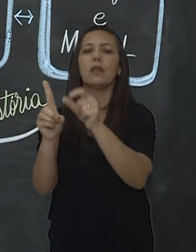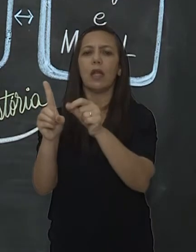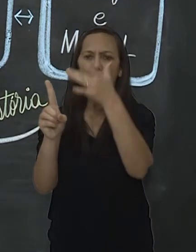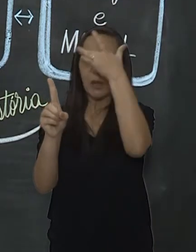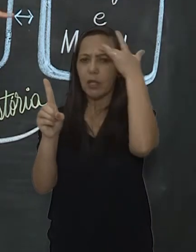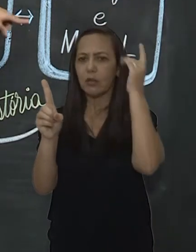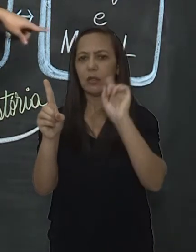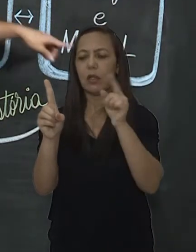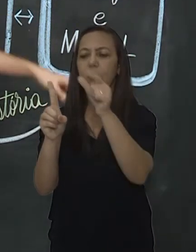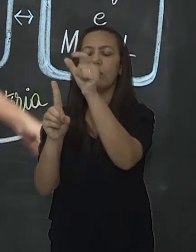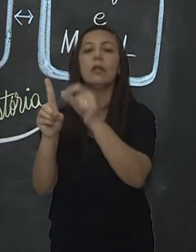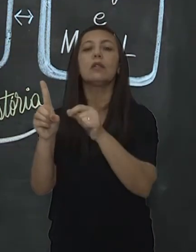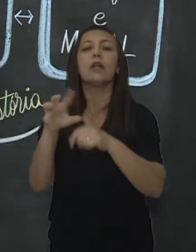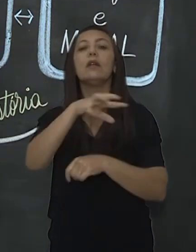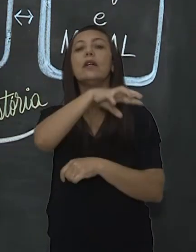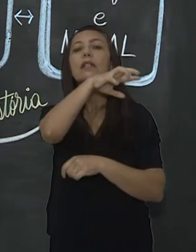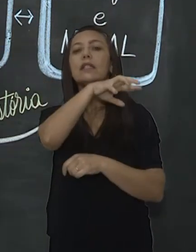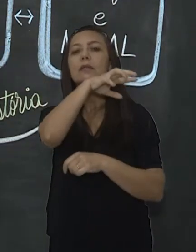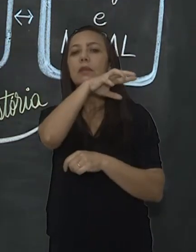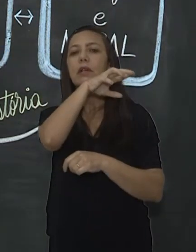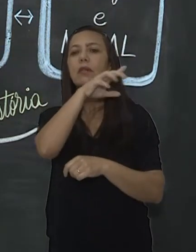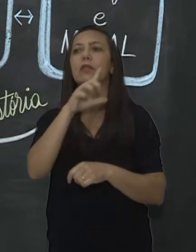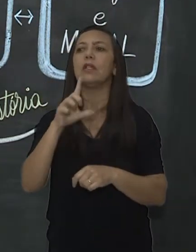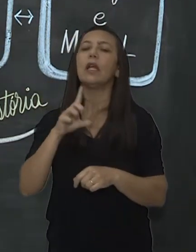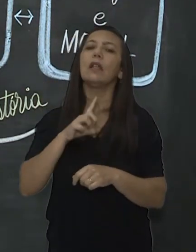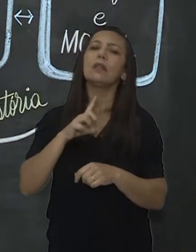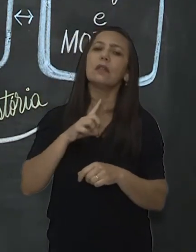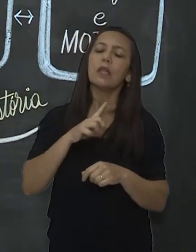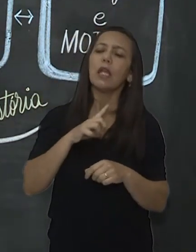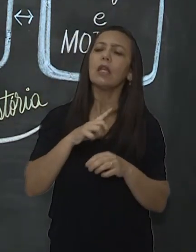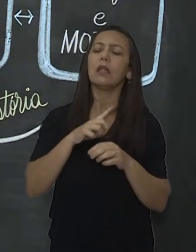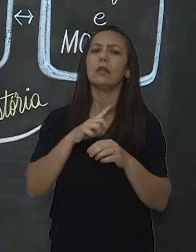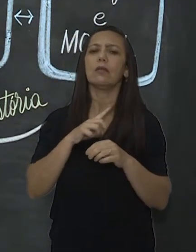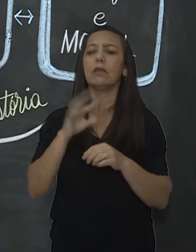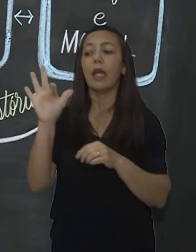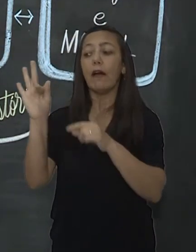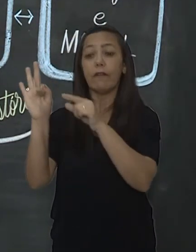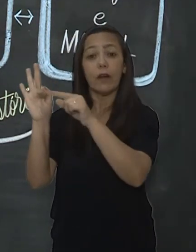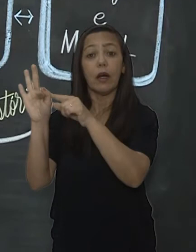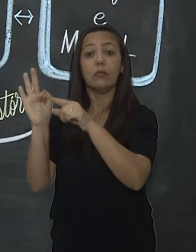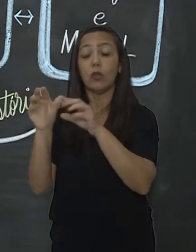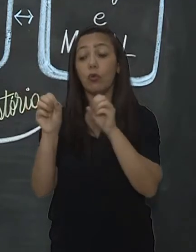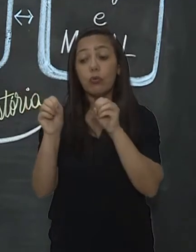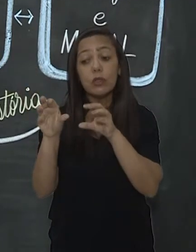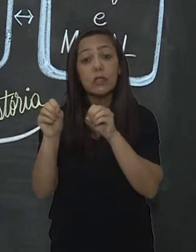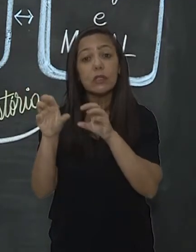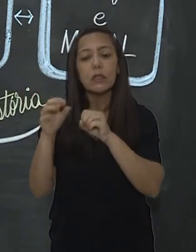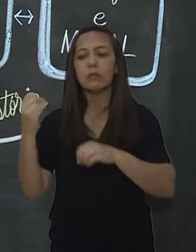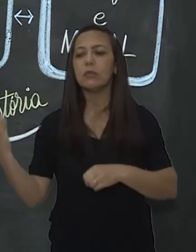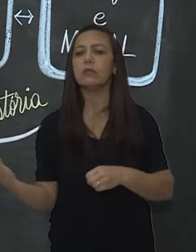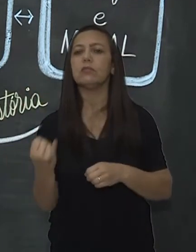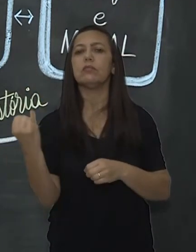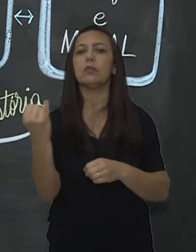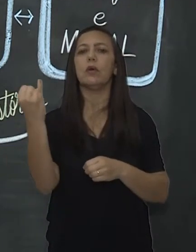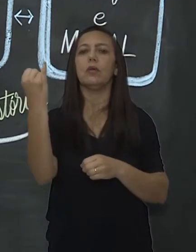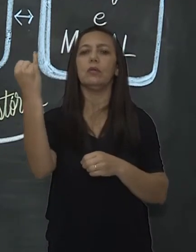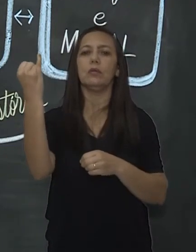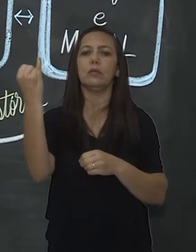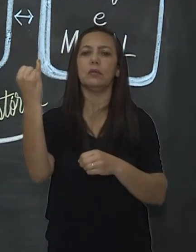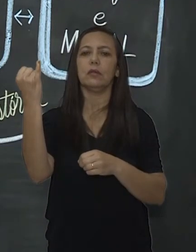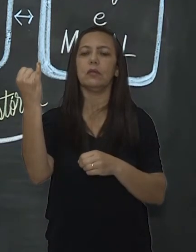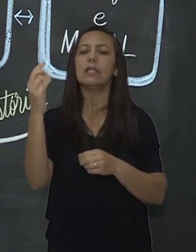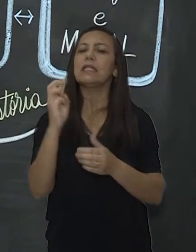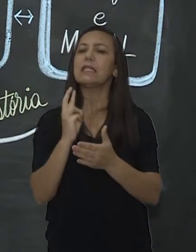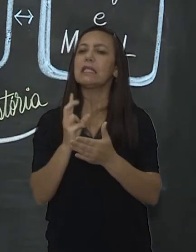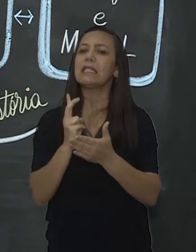uma moral. Ou seja, existe uma moral, existe uma lição, existe um ensinamento que faz parte da fábula e que vem sempre